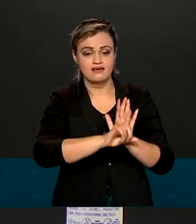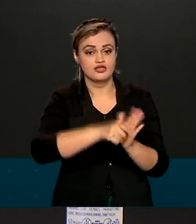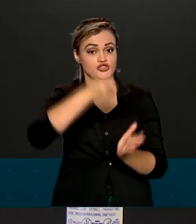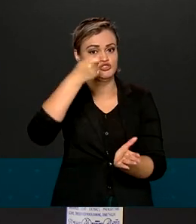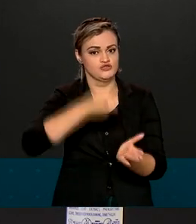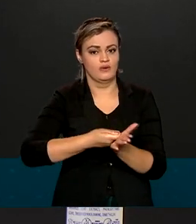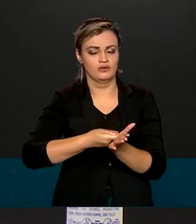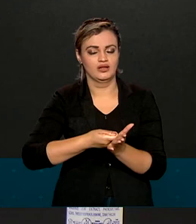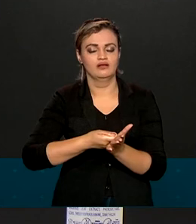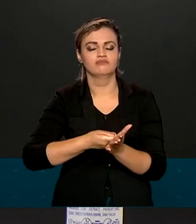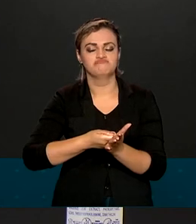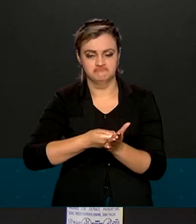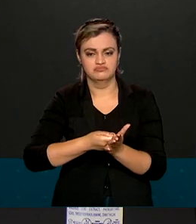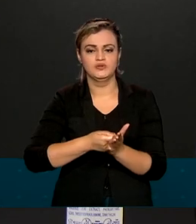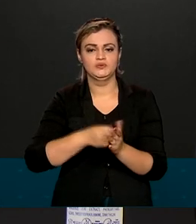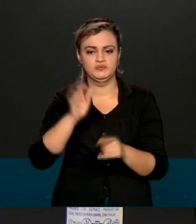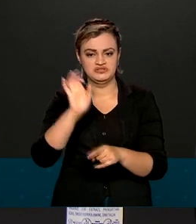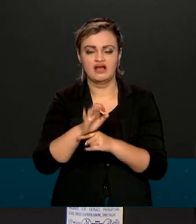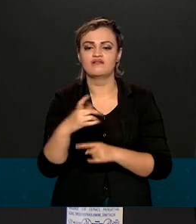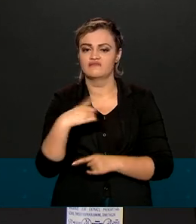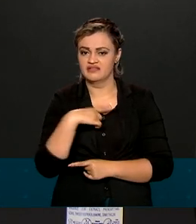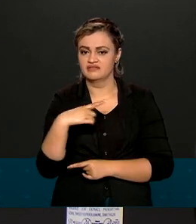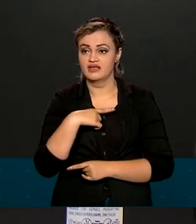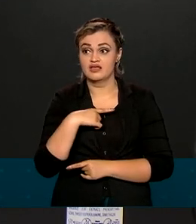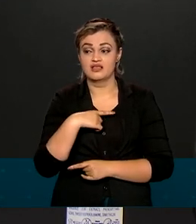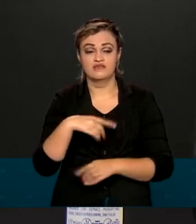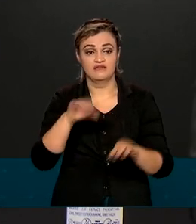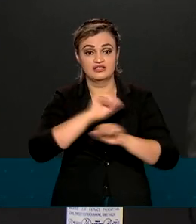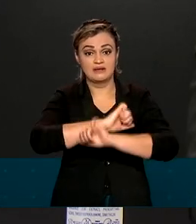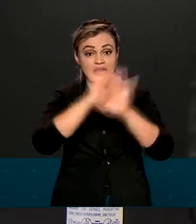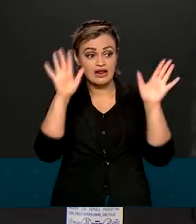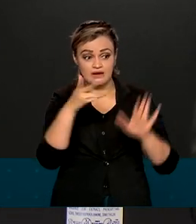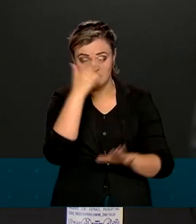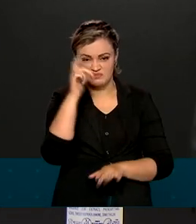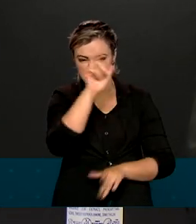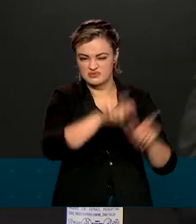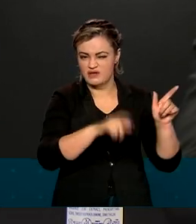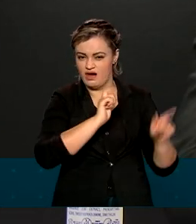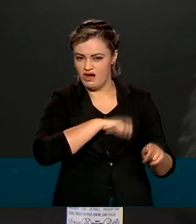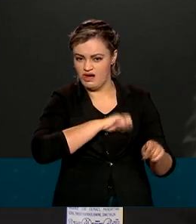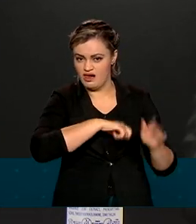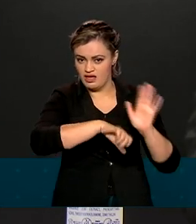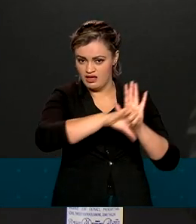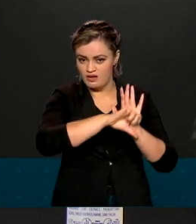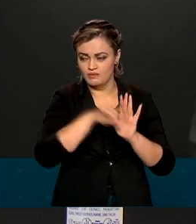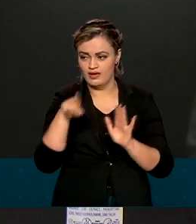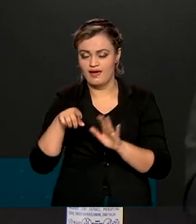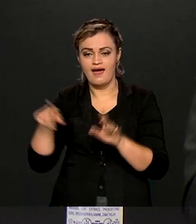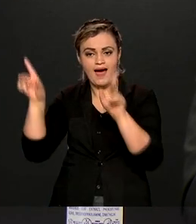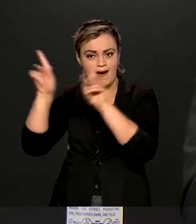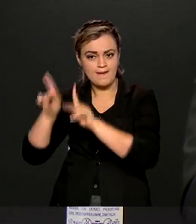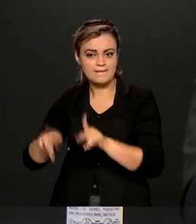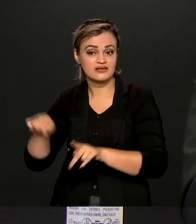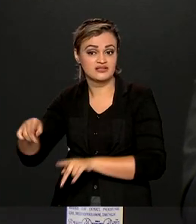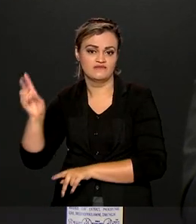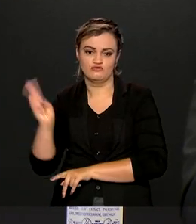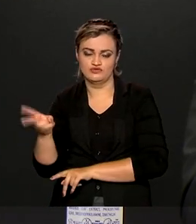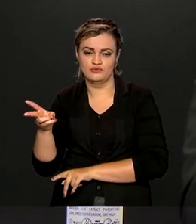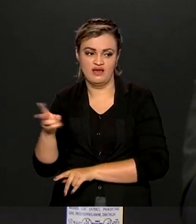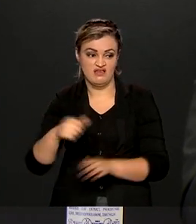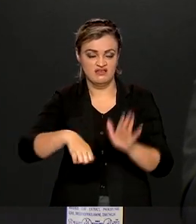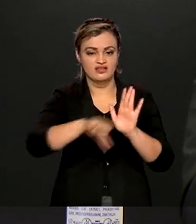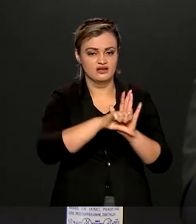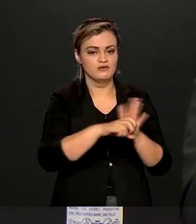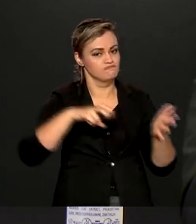estabelecidas no Estado e deixaremos um recado claro para esses criminosos. A paz no campo será mantida e